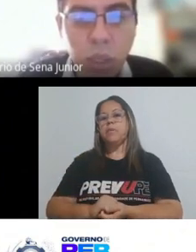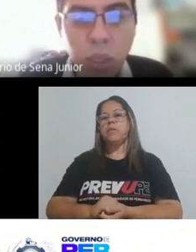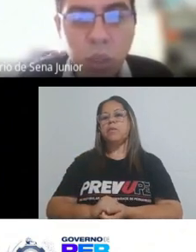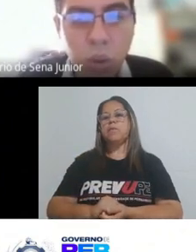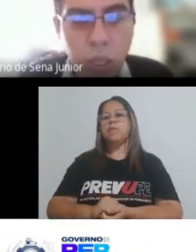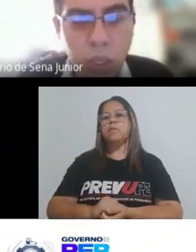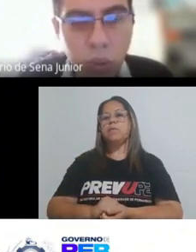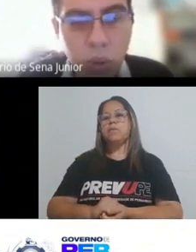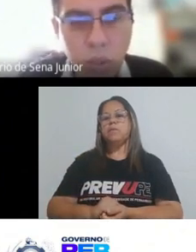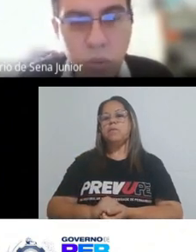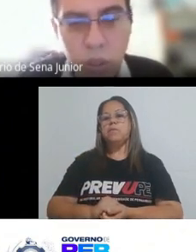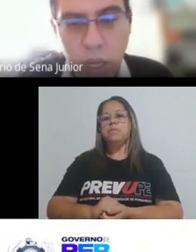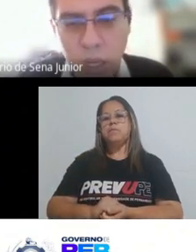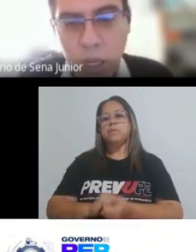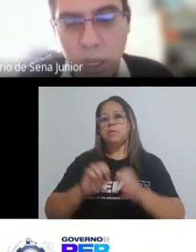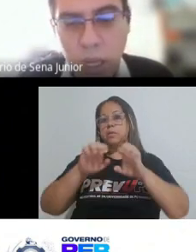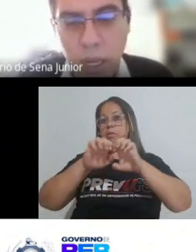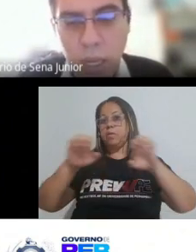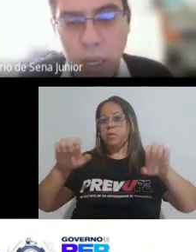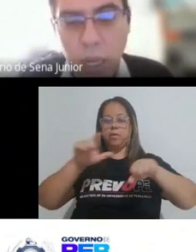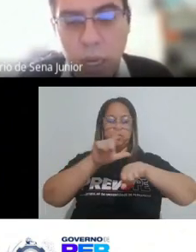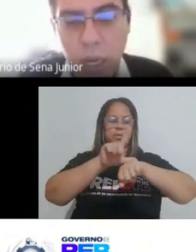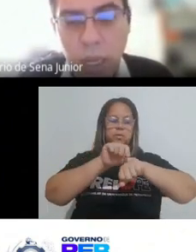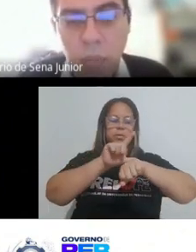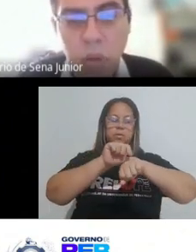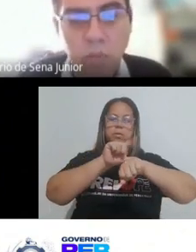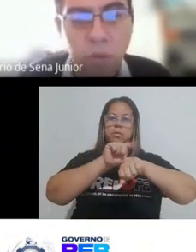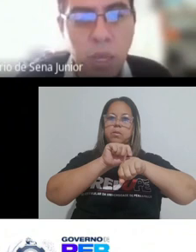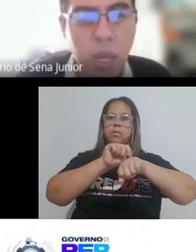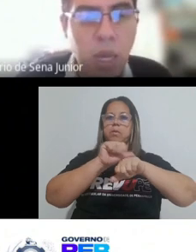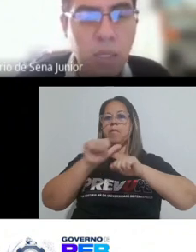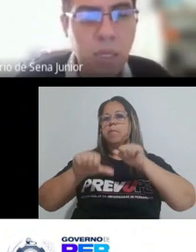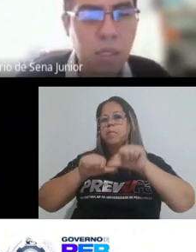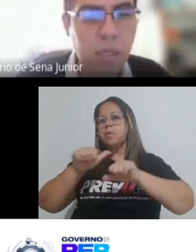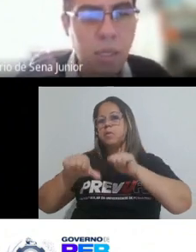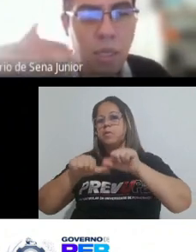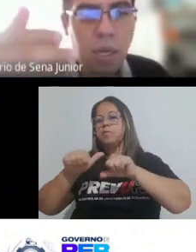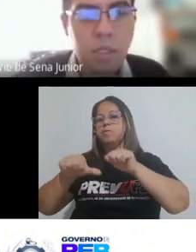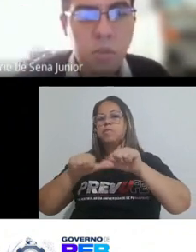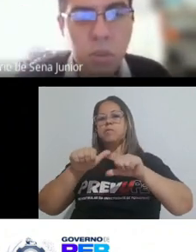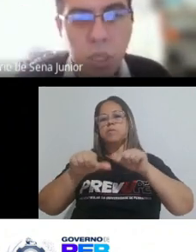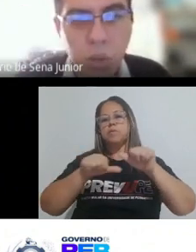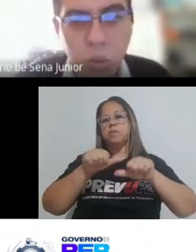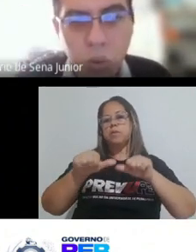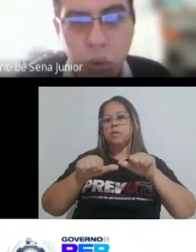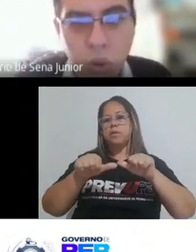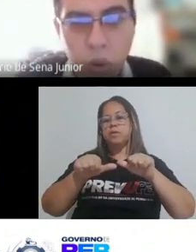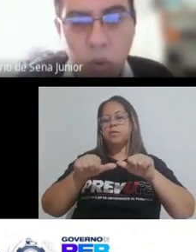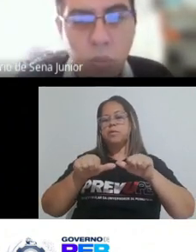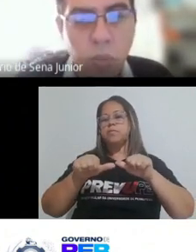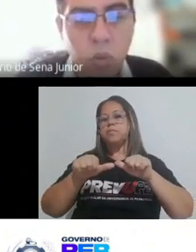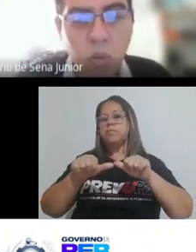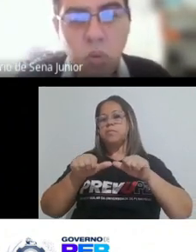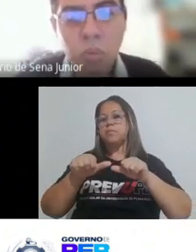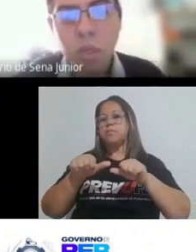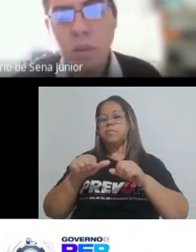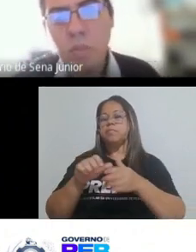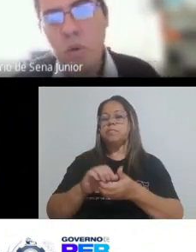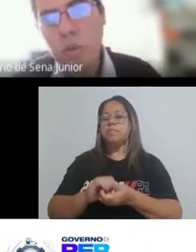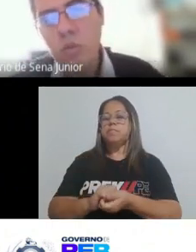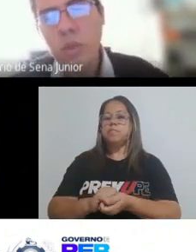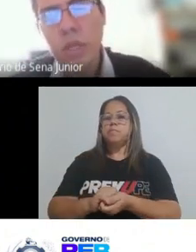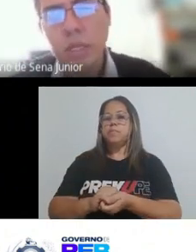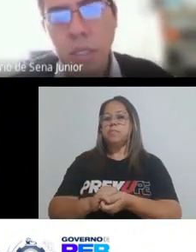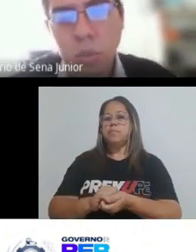então, a sua equação horária, ela é modificada, né, em relação ao anterior, por uma